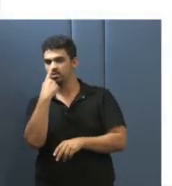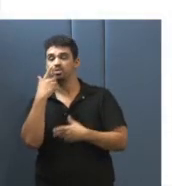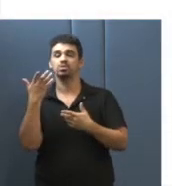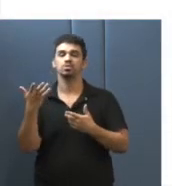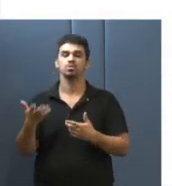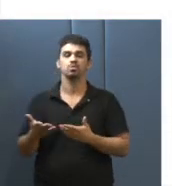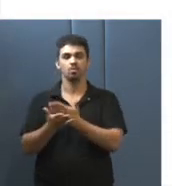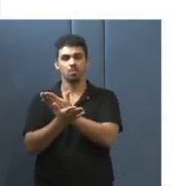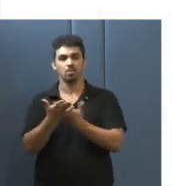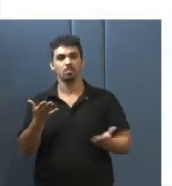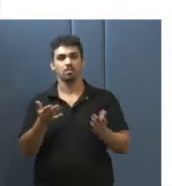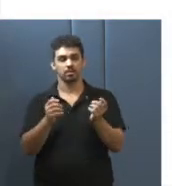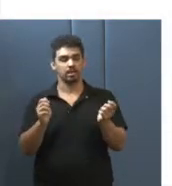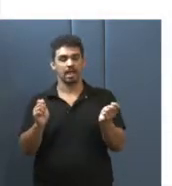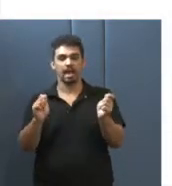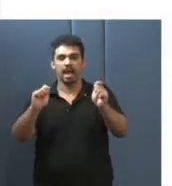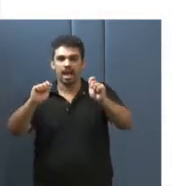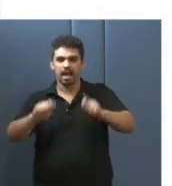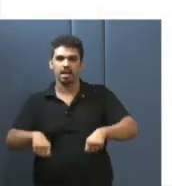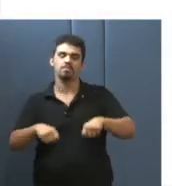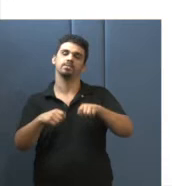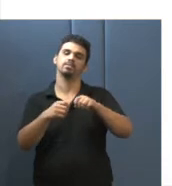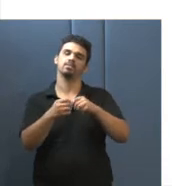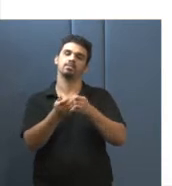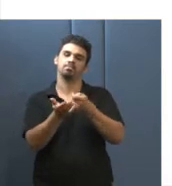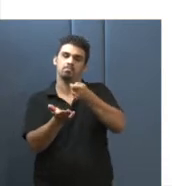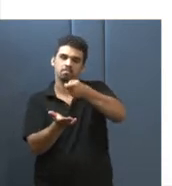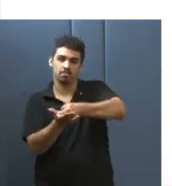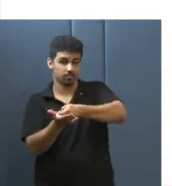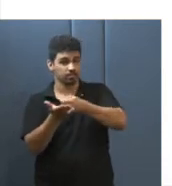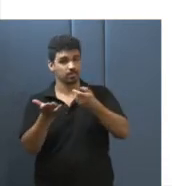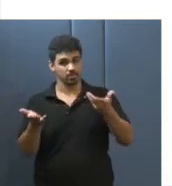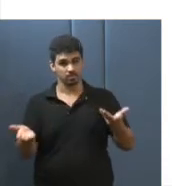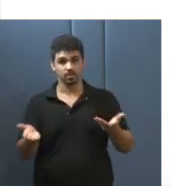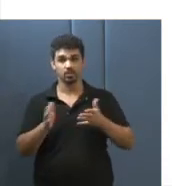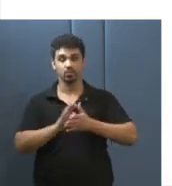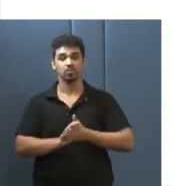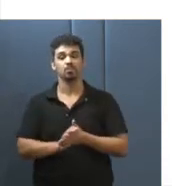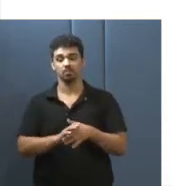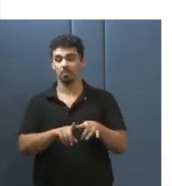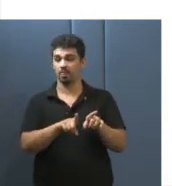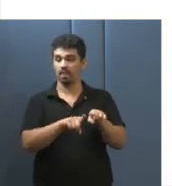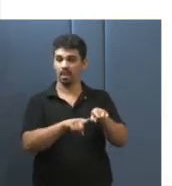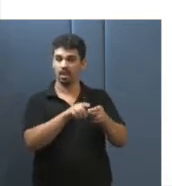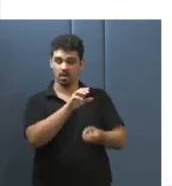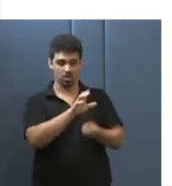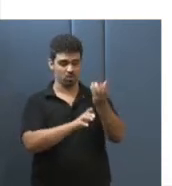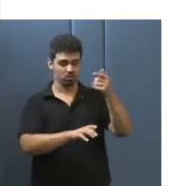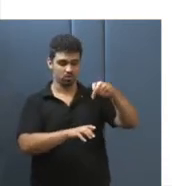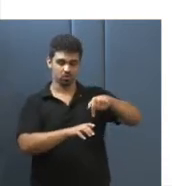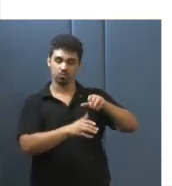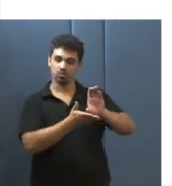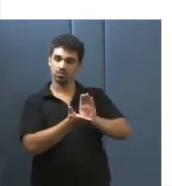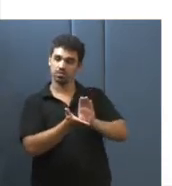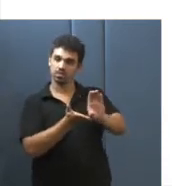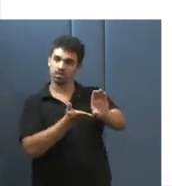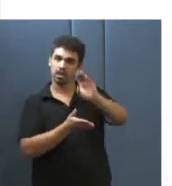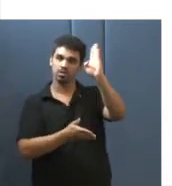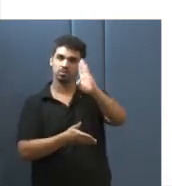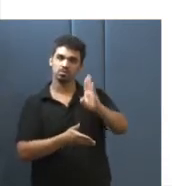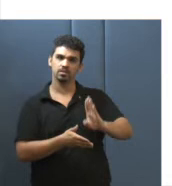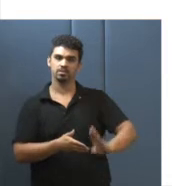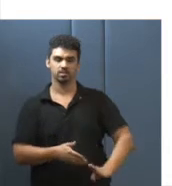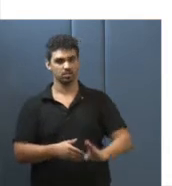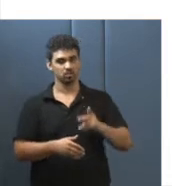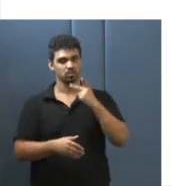significativa na capacidade de pagamentos. A gente trata sobre isso um pouquinho mais no final. A origem dos créditos brasileiros, conforme eu havia falado há